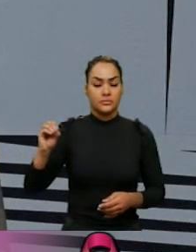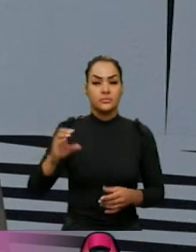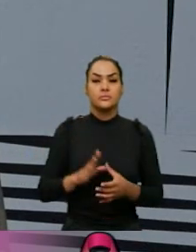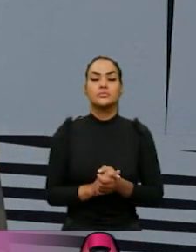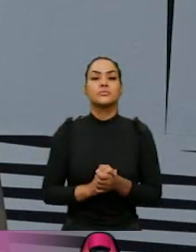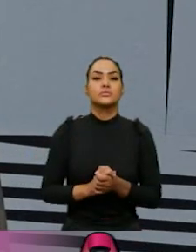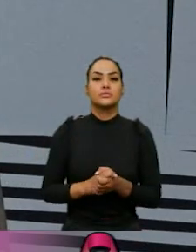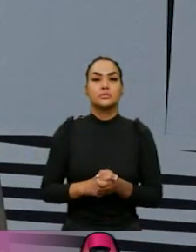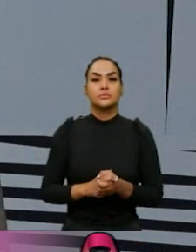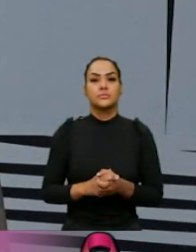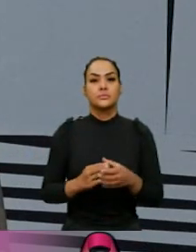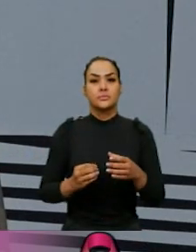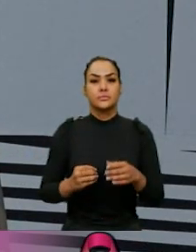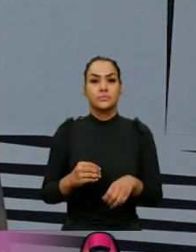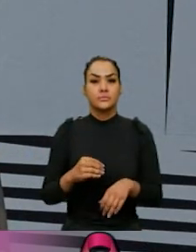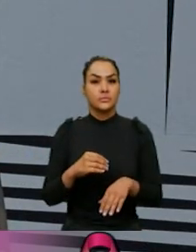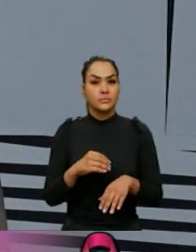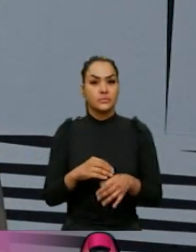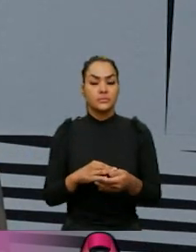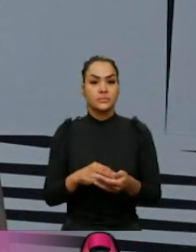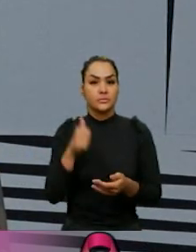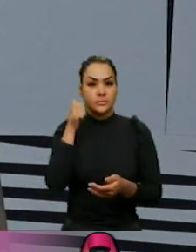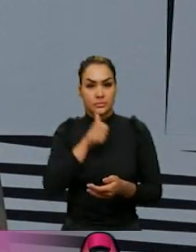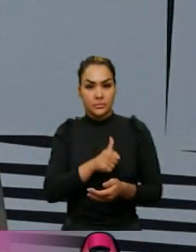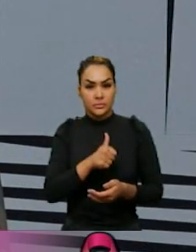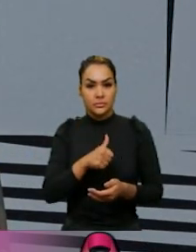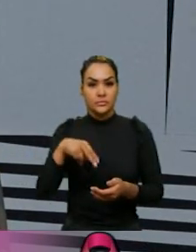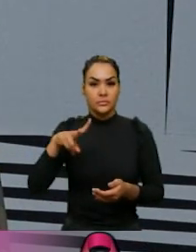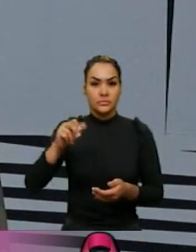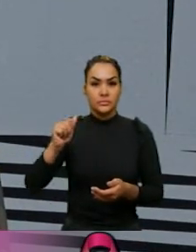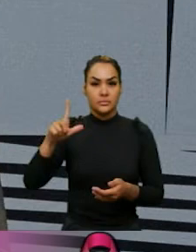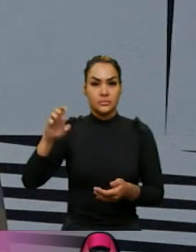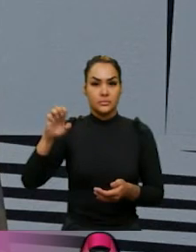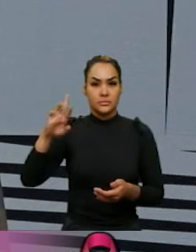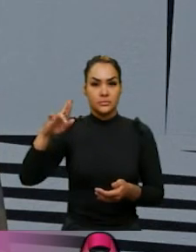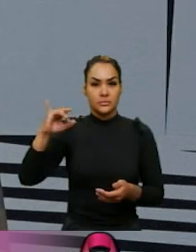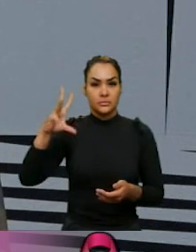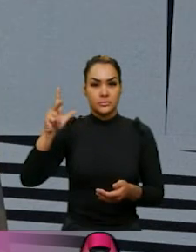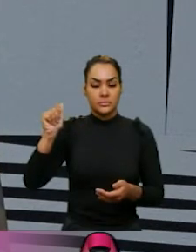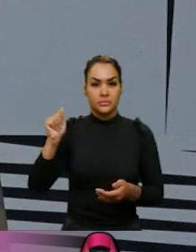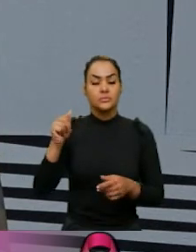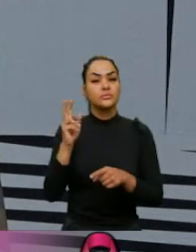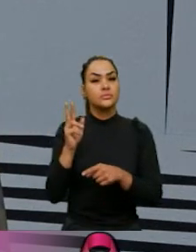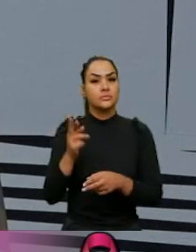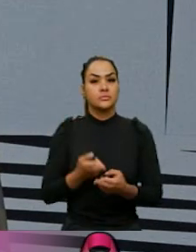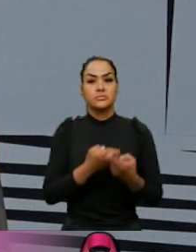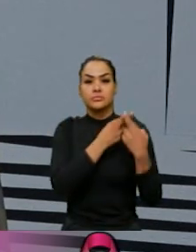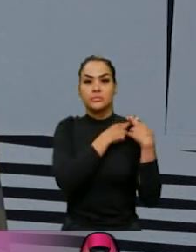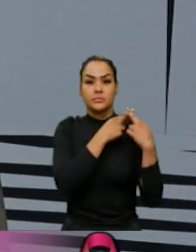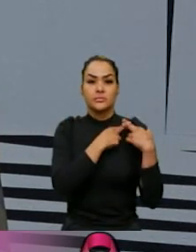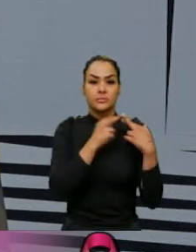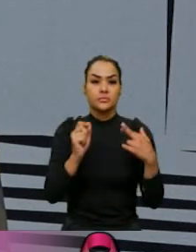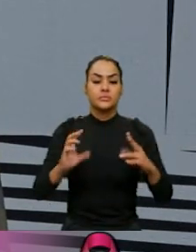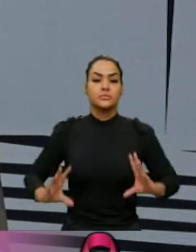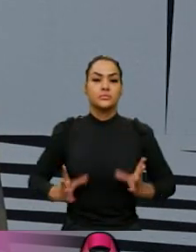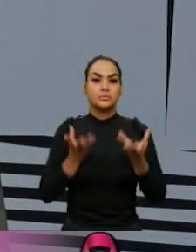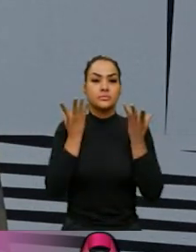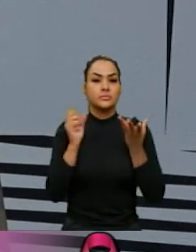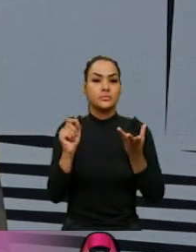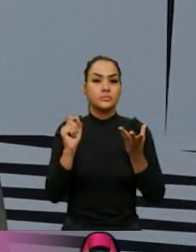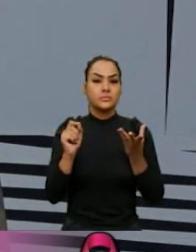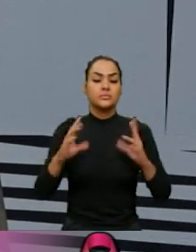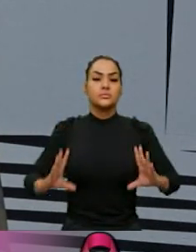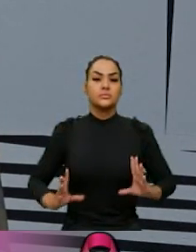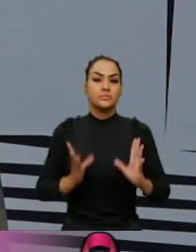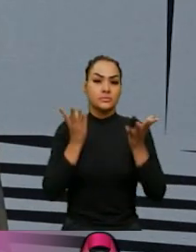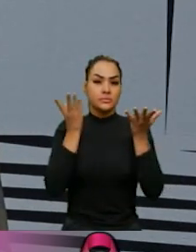Giacomini, moradora de Araçatuba. Considerando que a ação solidária teve por objetivo a captação de